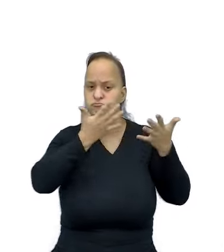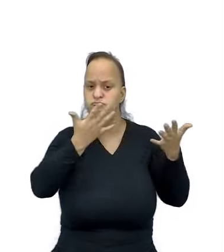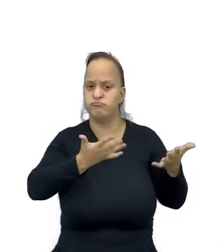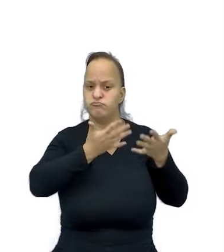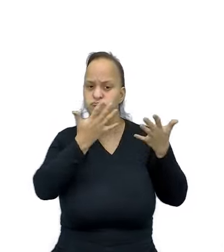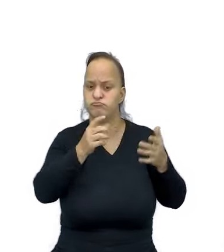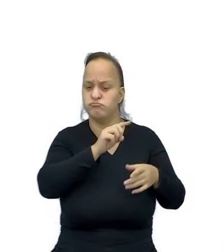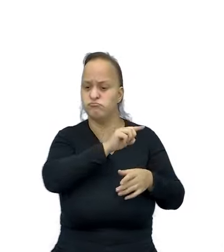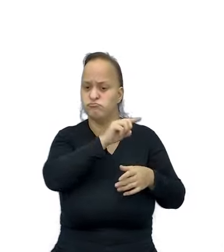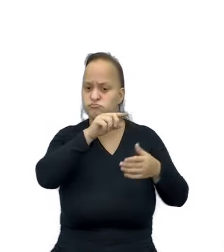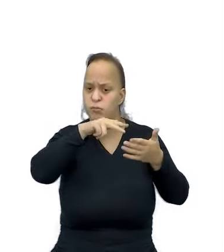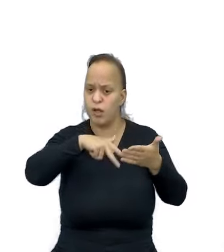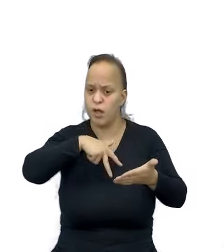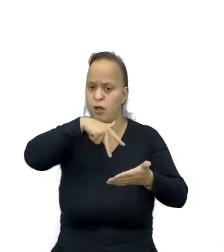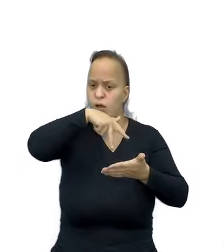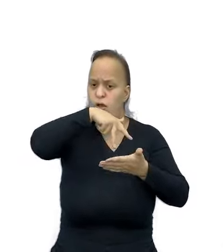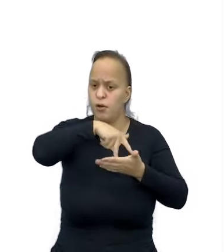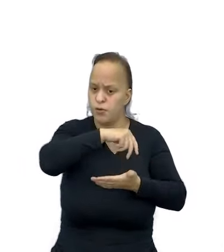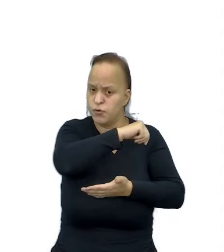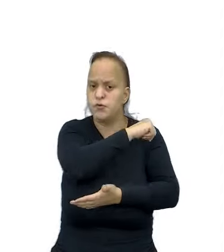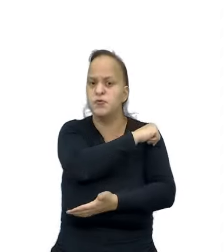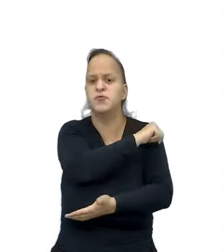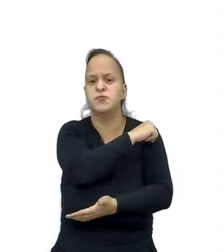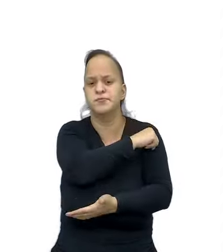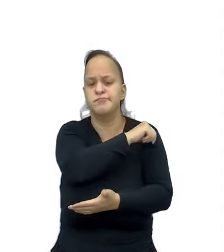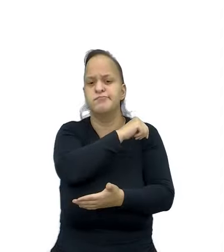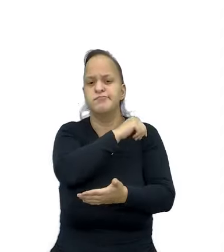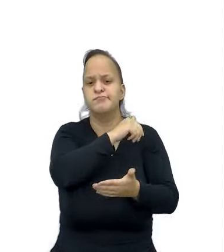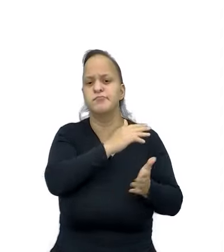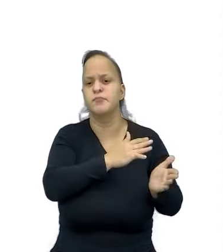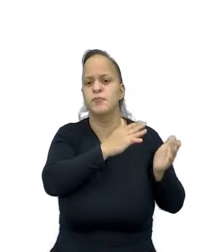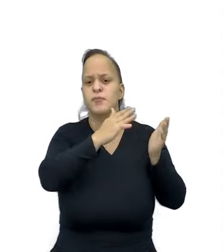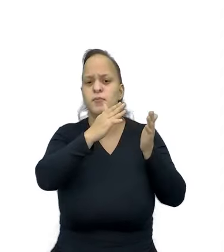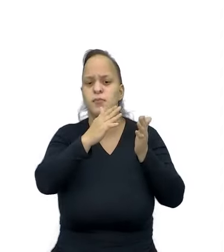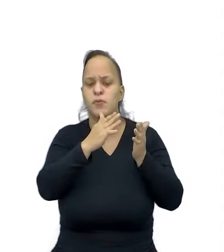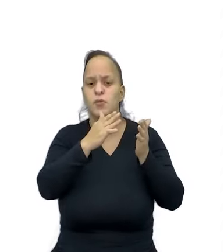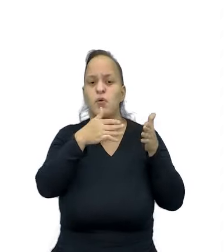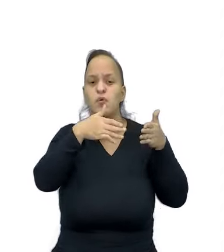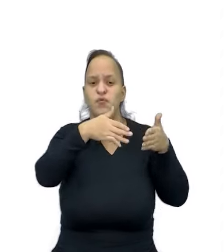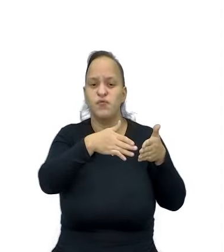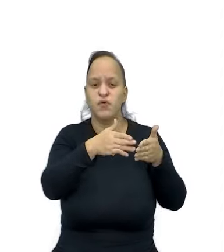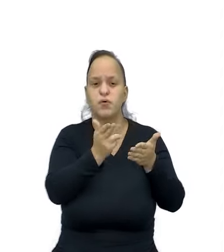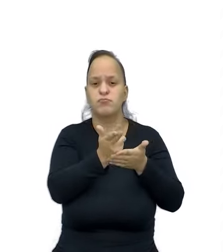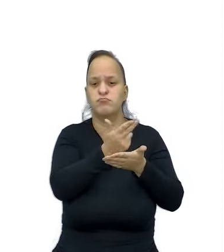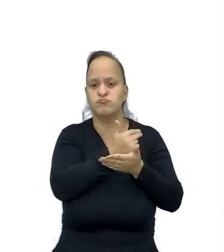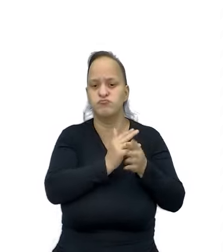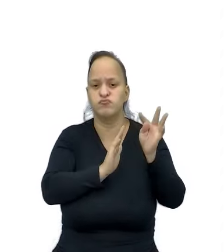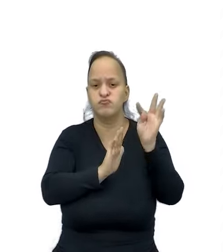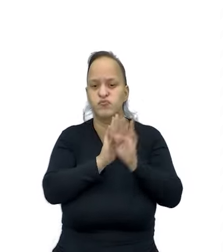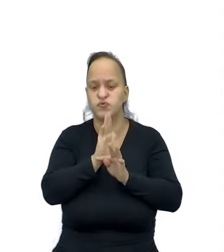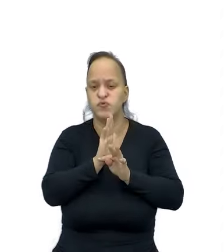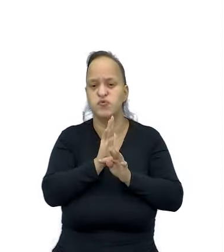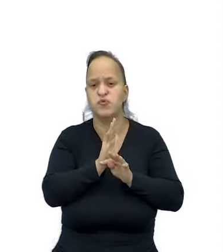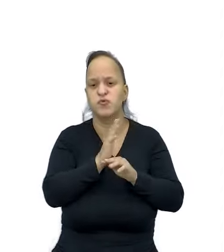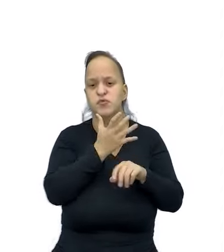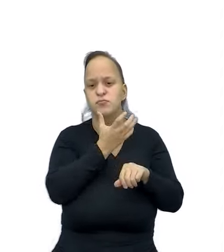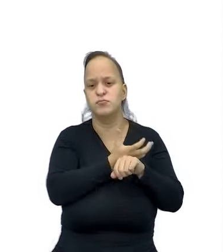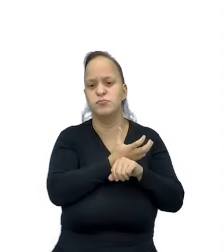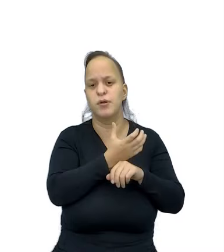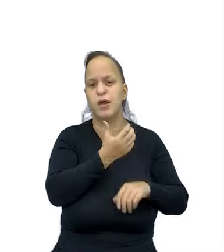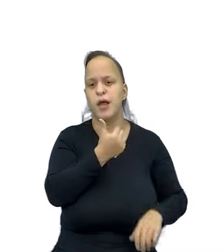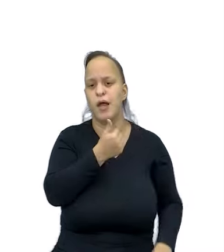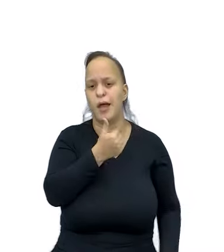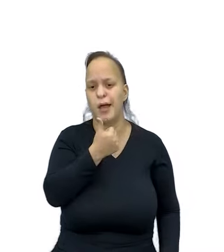dos estudantes a partir dos gêneros textuais aí da sequência 1 do volume 2, né? Então, colocamos em evidência como aguçar aí os